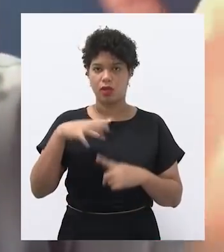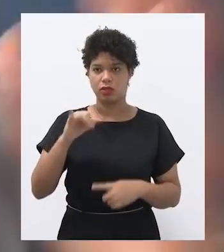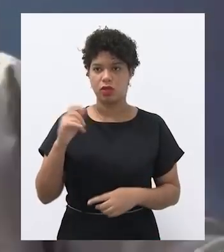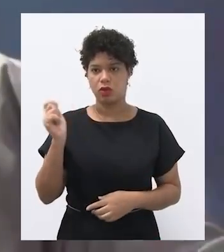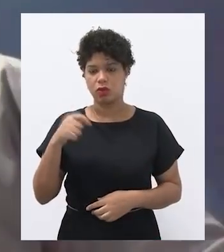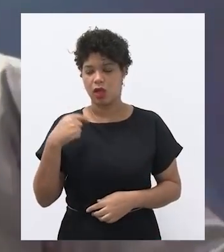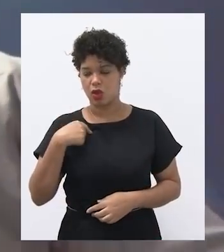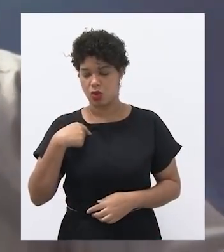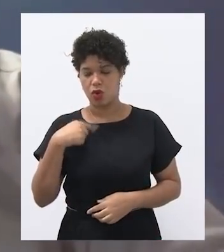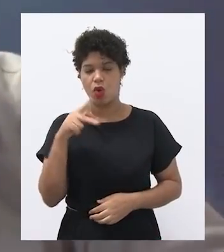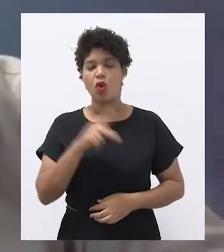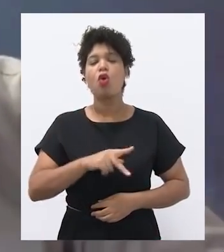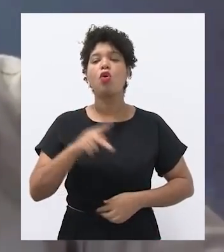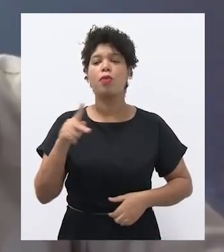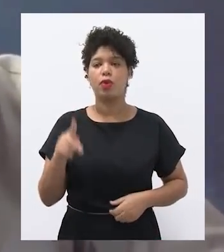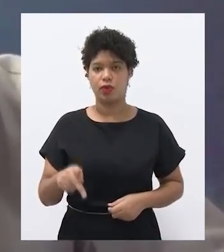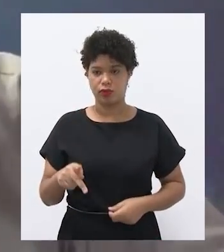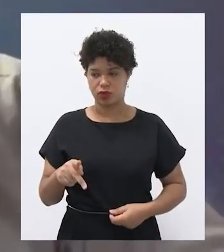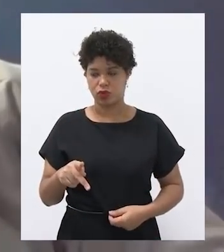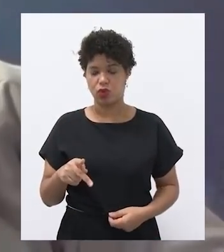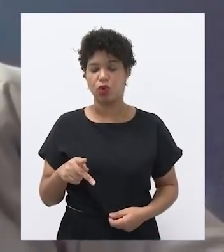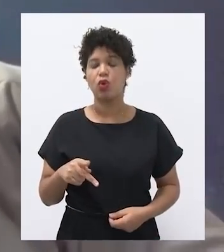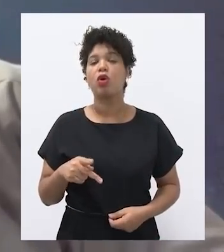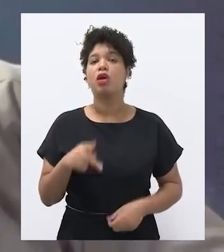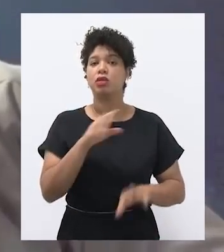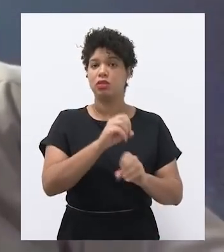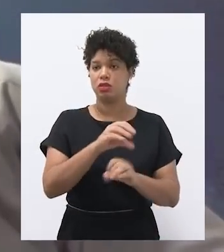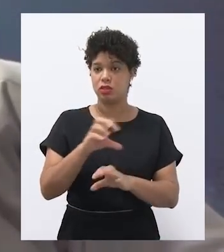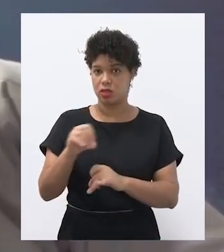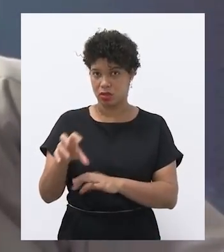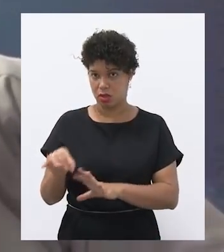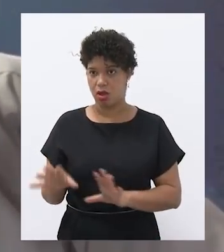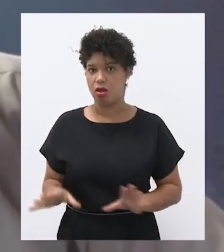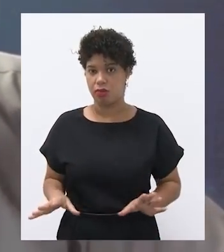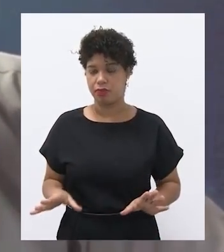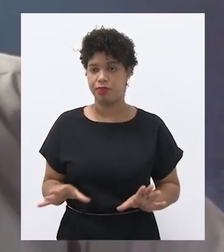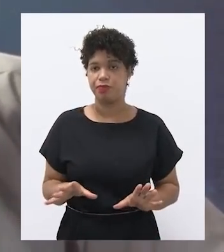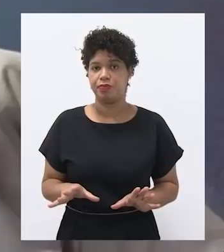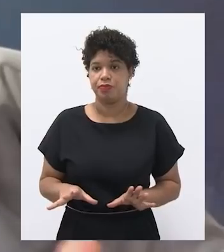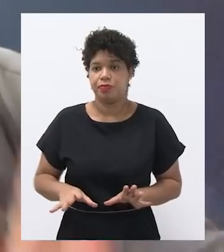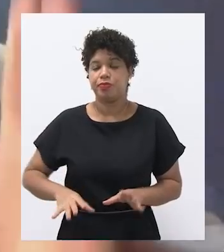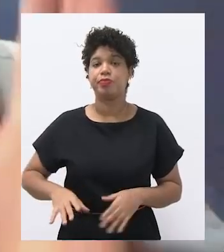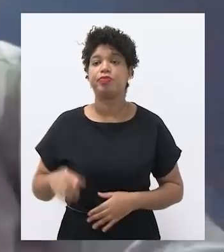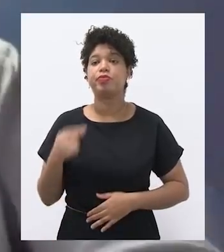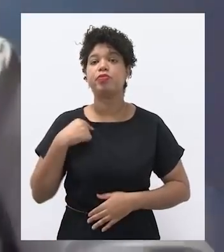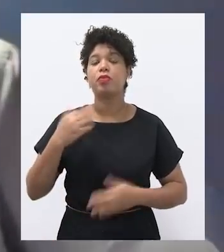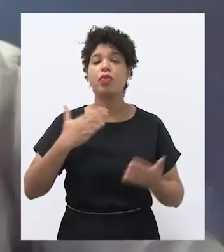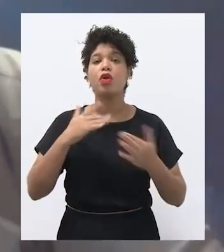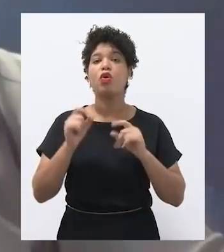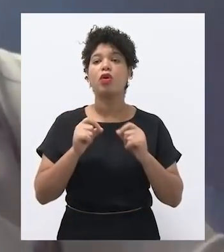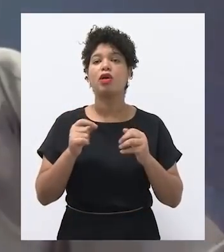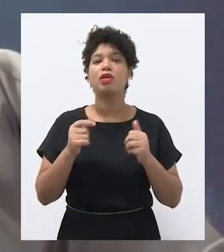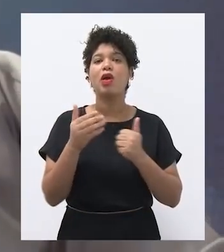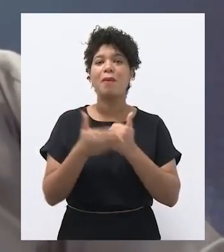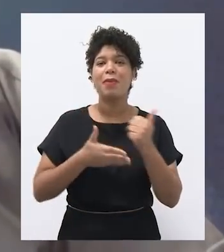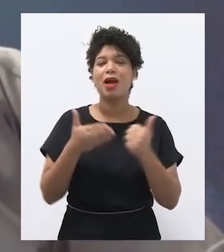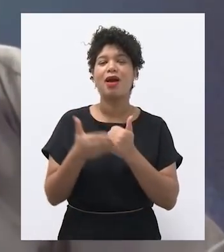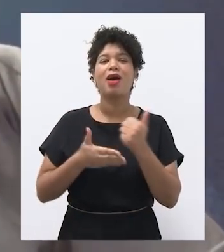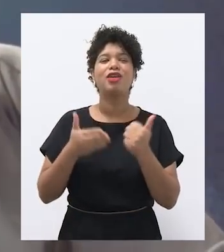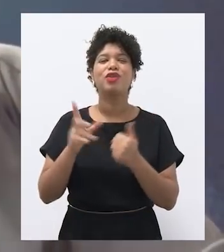ser professor também, dando aula em pós-graduação, e eu falo do básico da